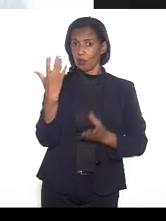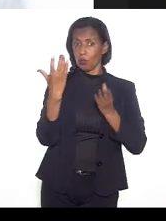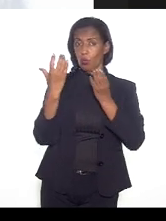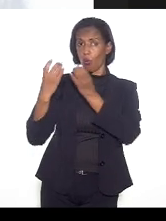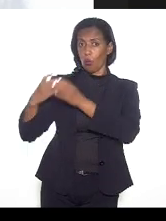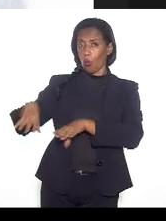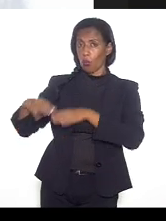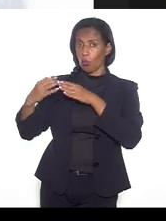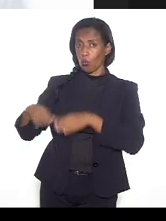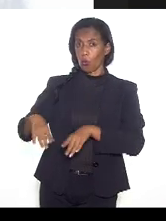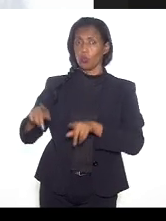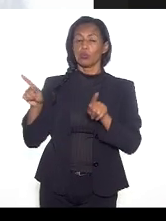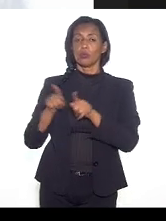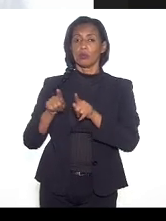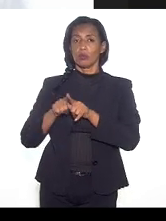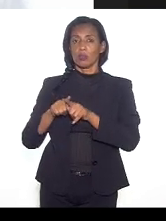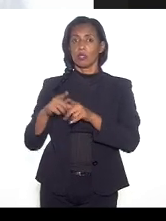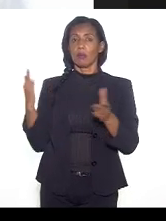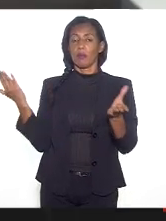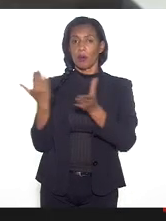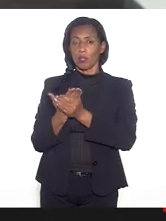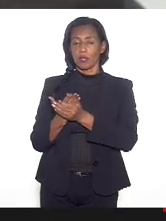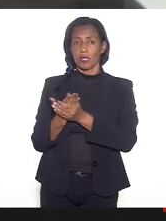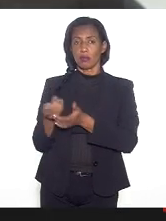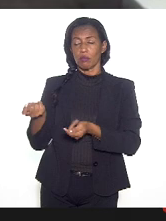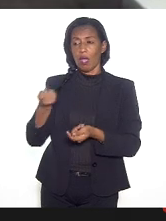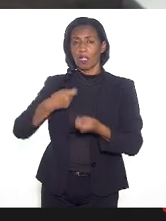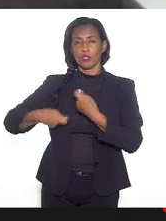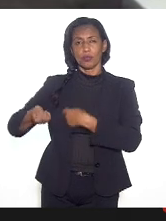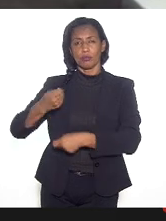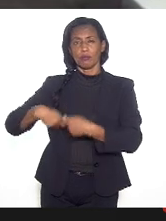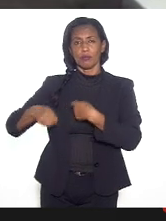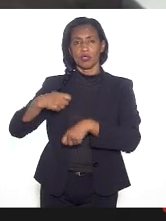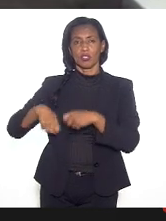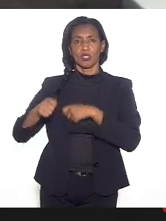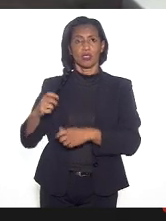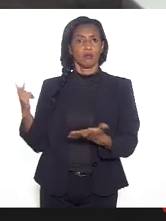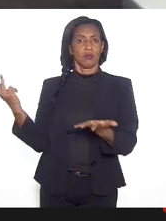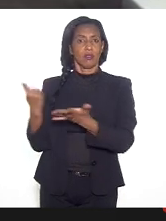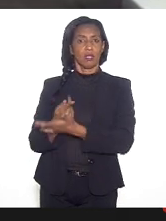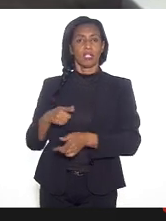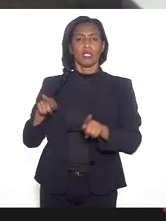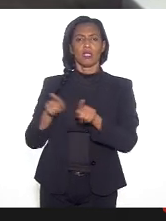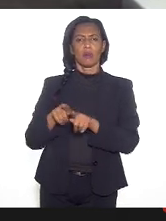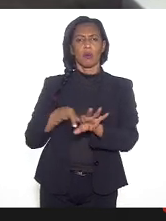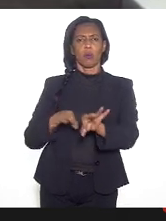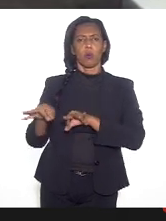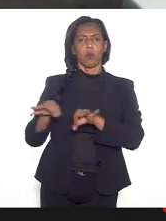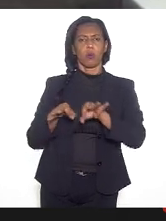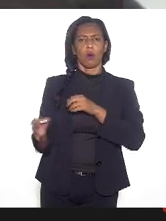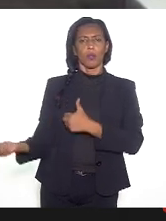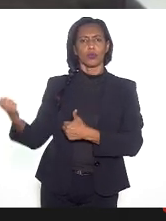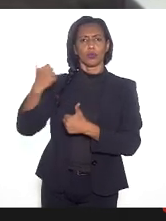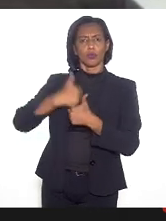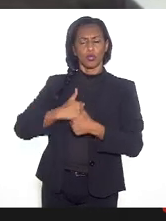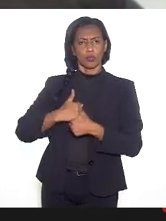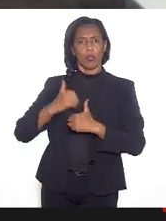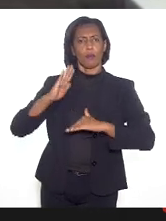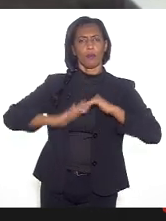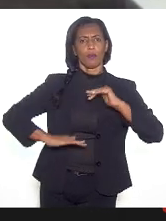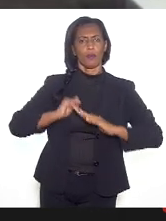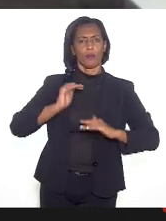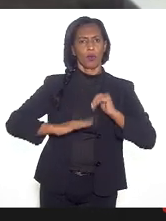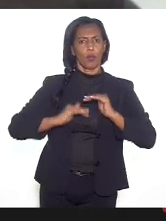eventuais processos administrativos que estão abertos, bem como o planejamento da corporação para assunção ao cargo